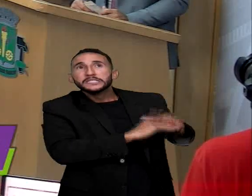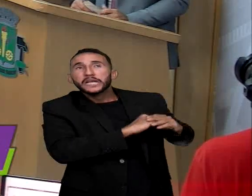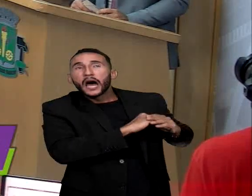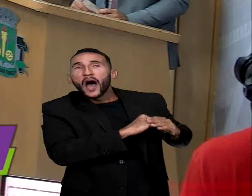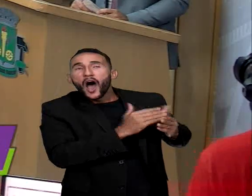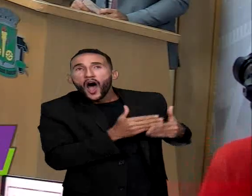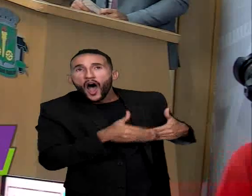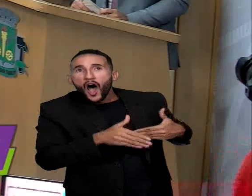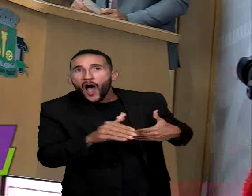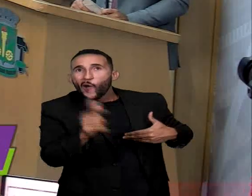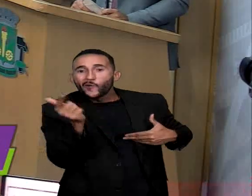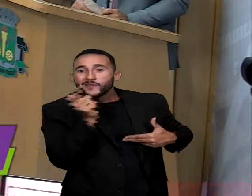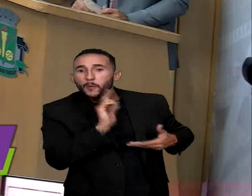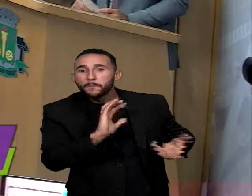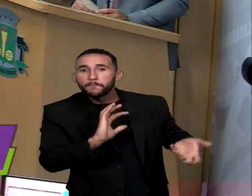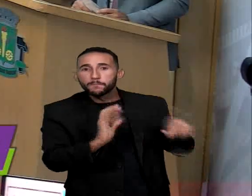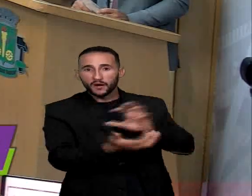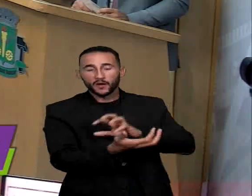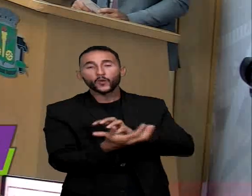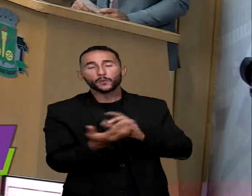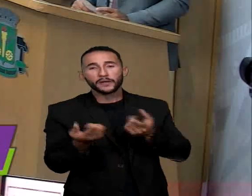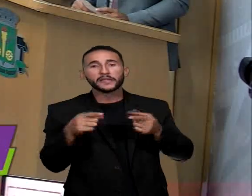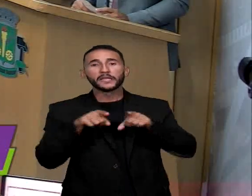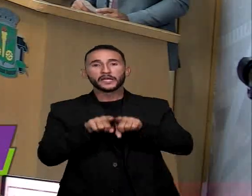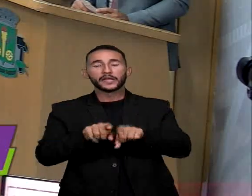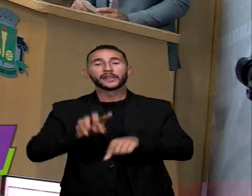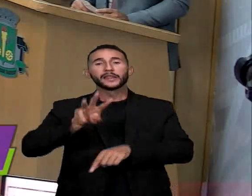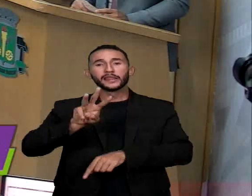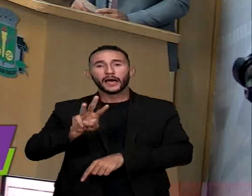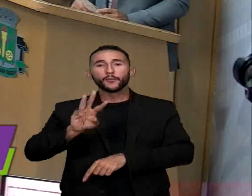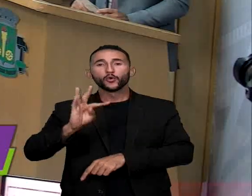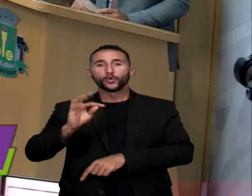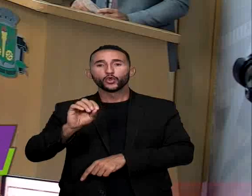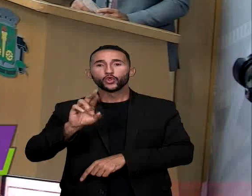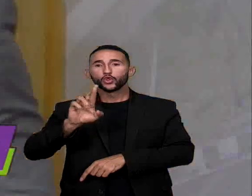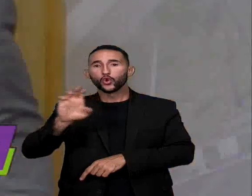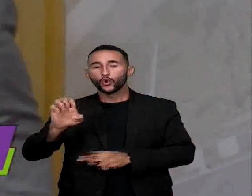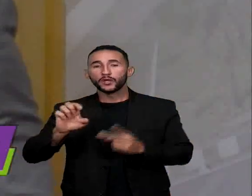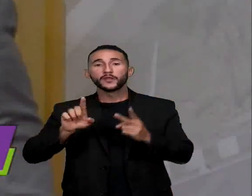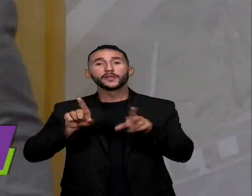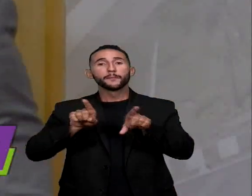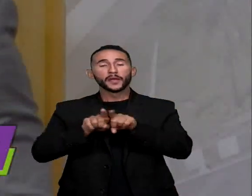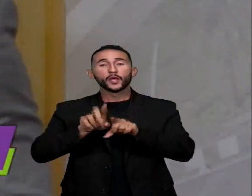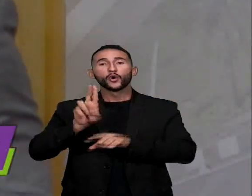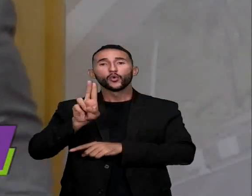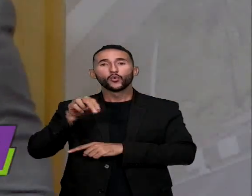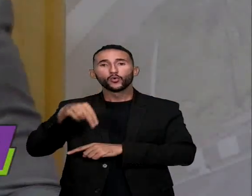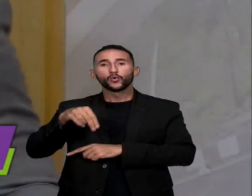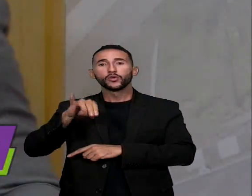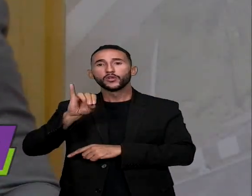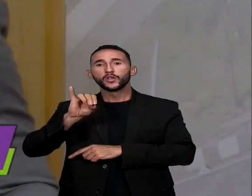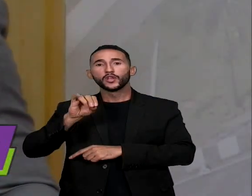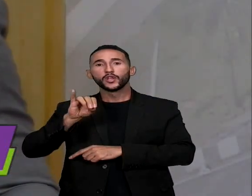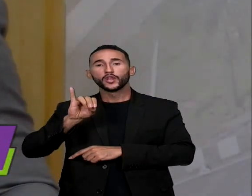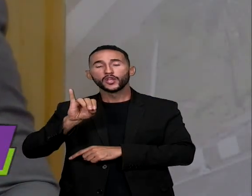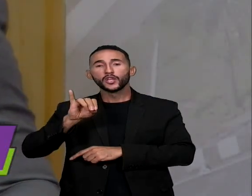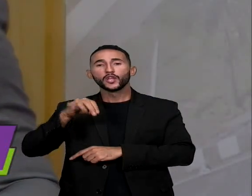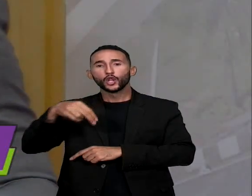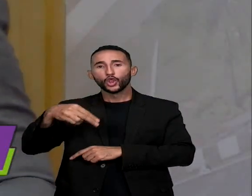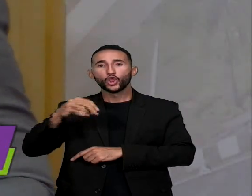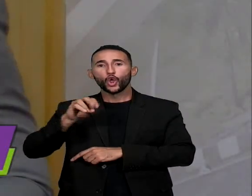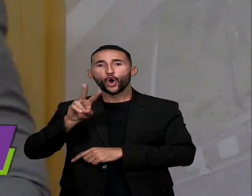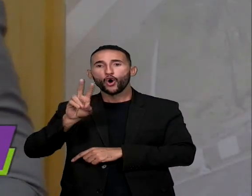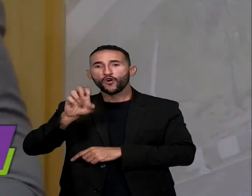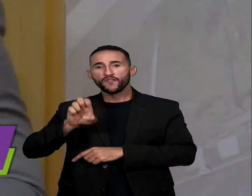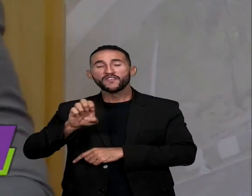conseguiu numa parceria com a w torre e com a unin nós vamos ter uma nova maternidade amadora Aguiar